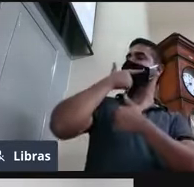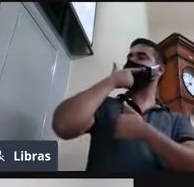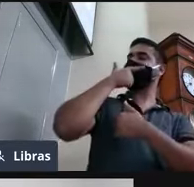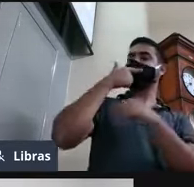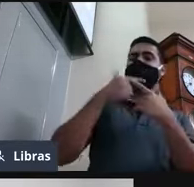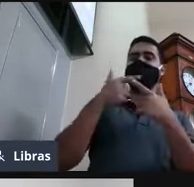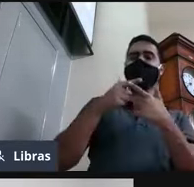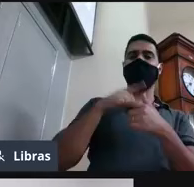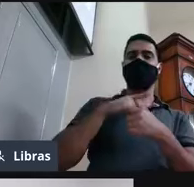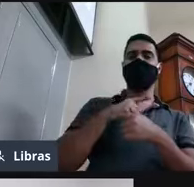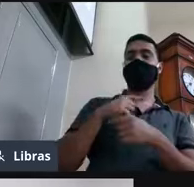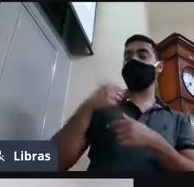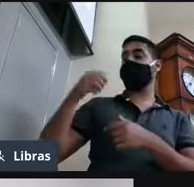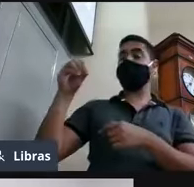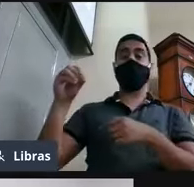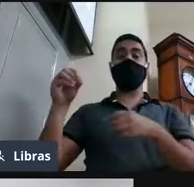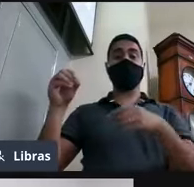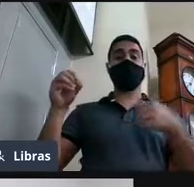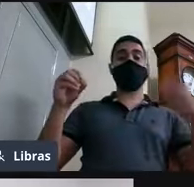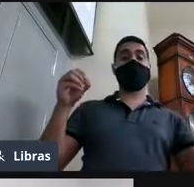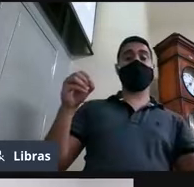amanhã os 10 que votaram contra e os 10 que votaram